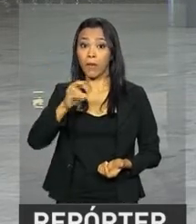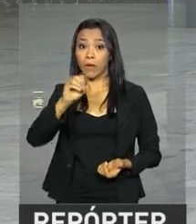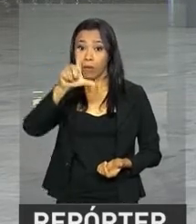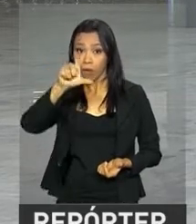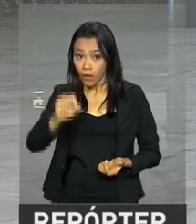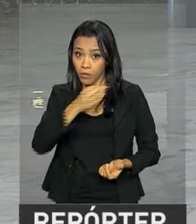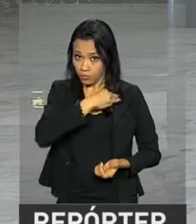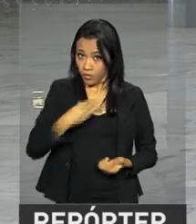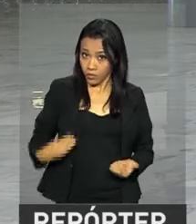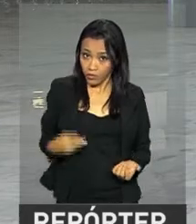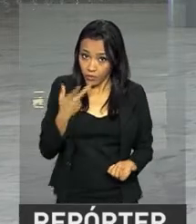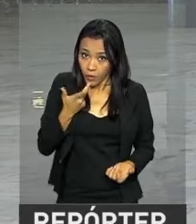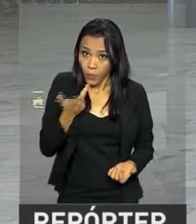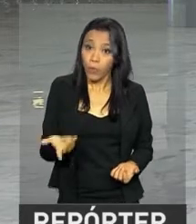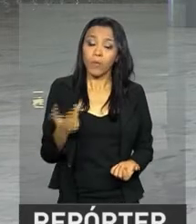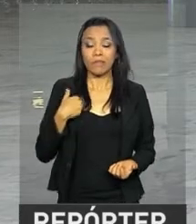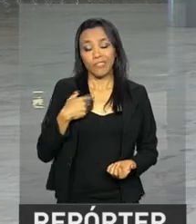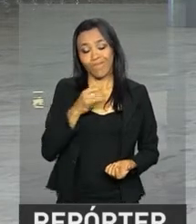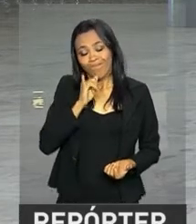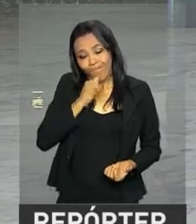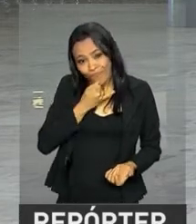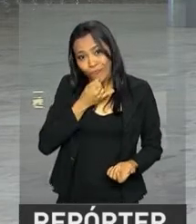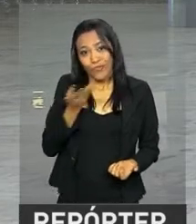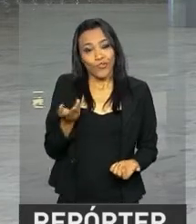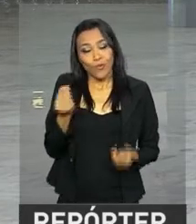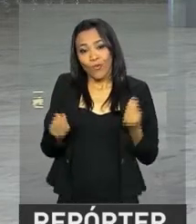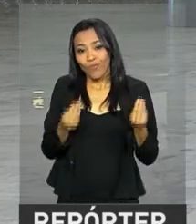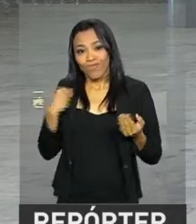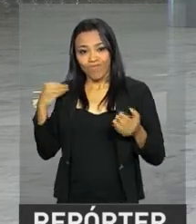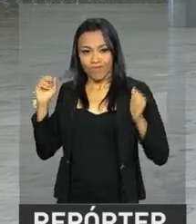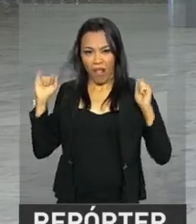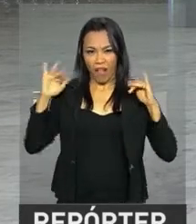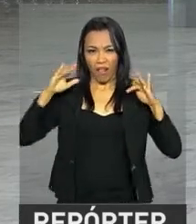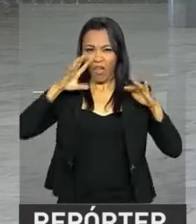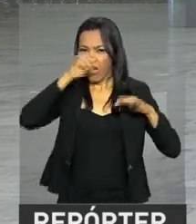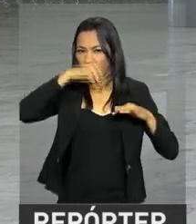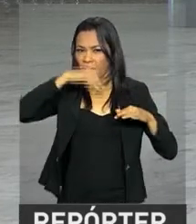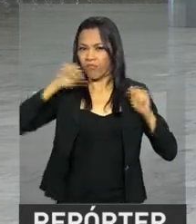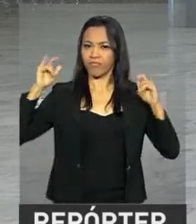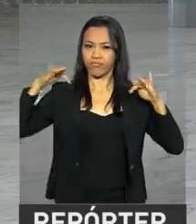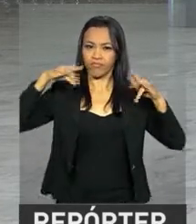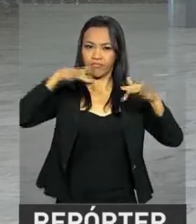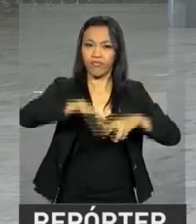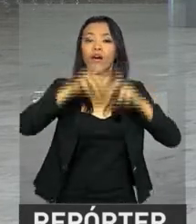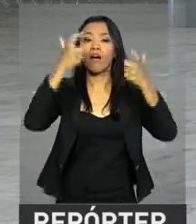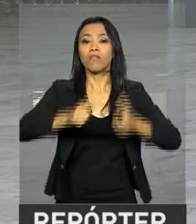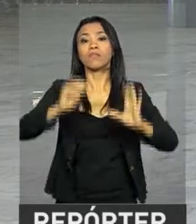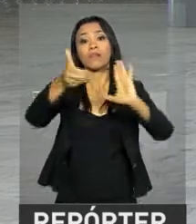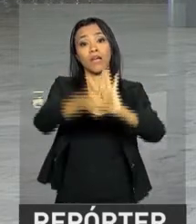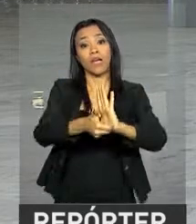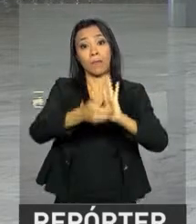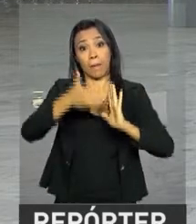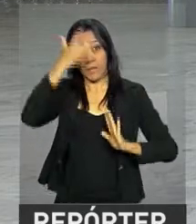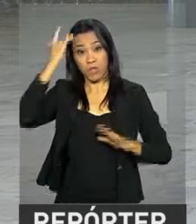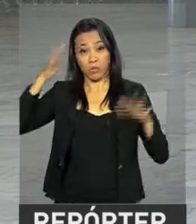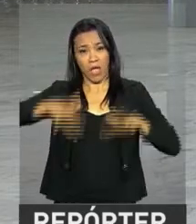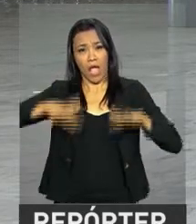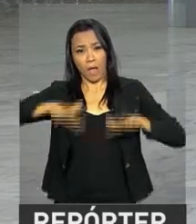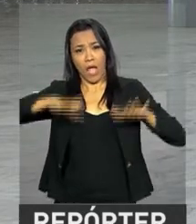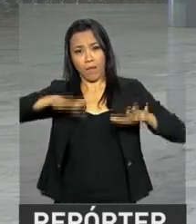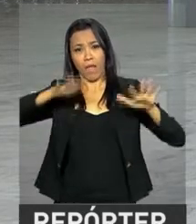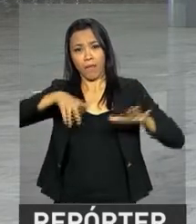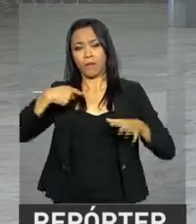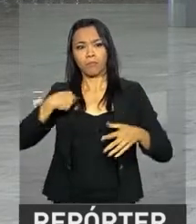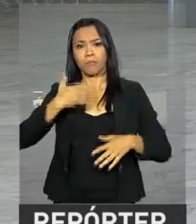temer lamentou a invasão do plenário da câmara dos deputados na tarde de ontem por manifestantes que defendiam a intervenção